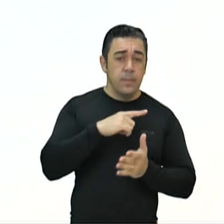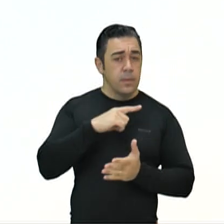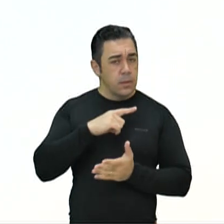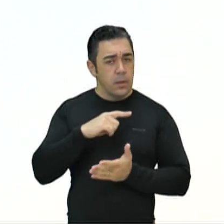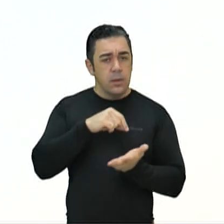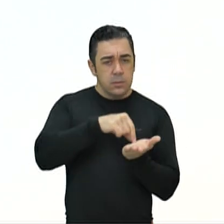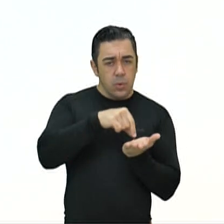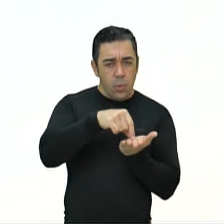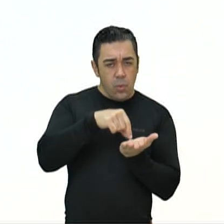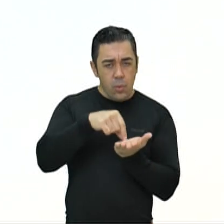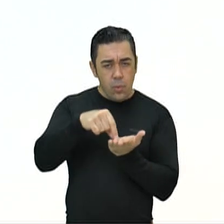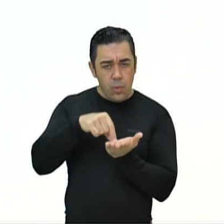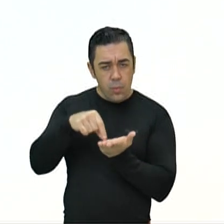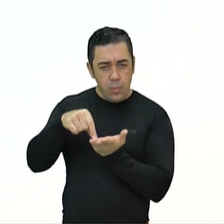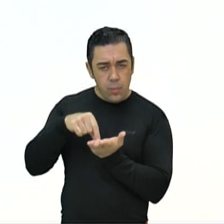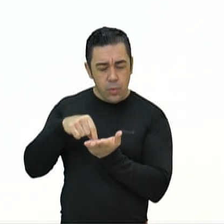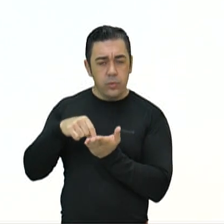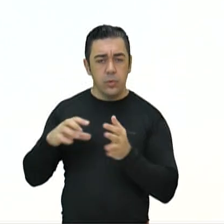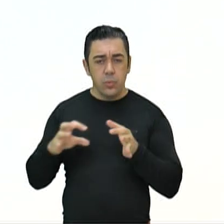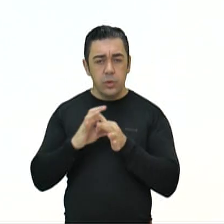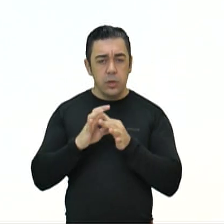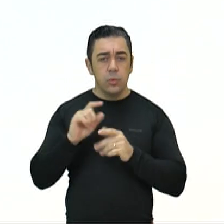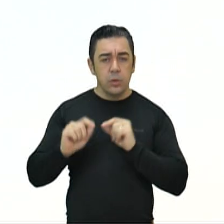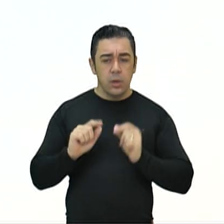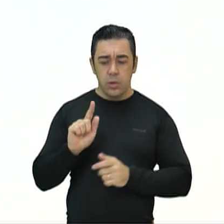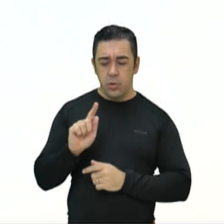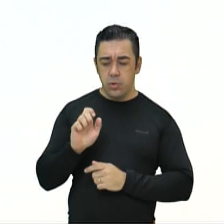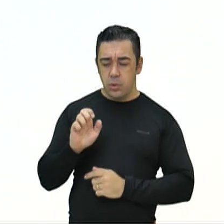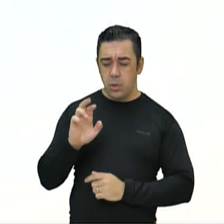por dispositivos ligados a um gerador, né?